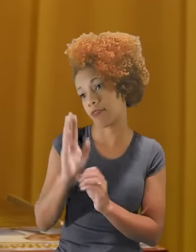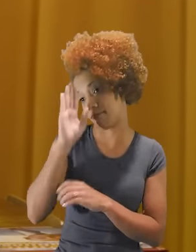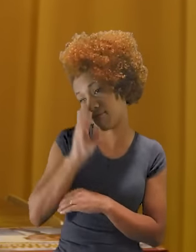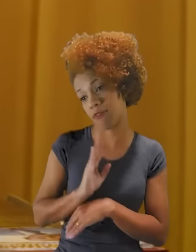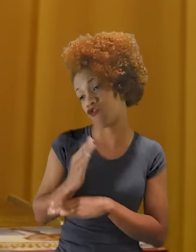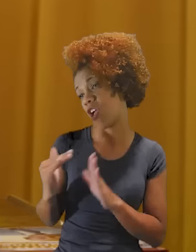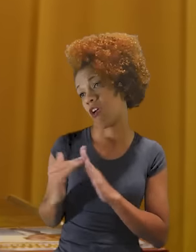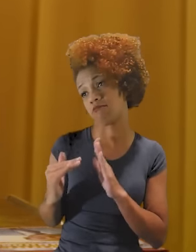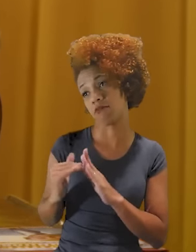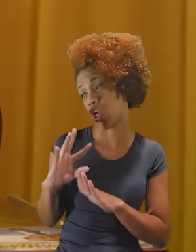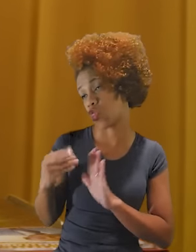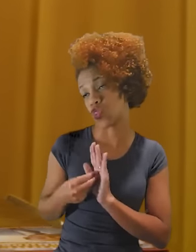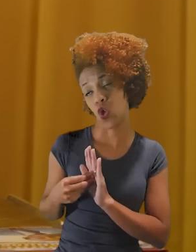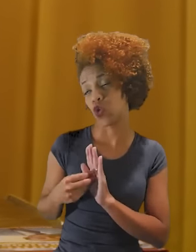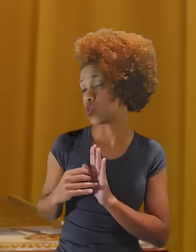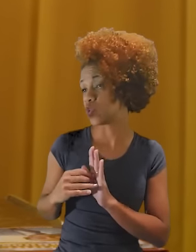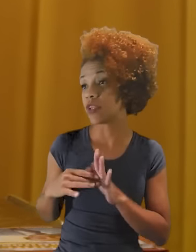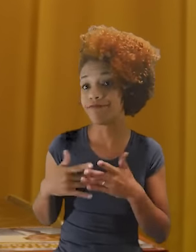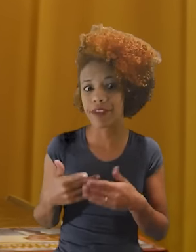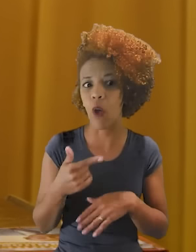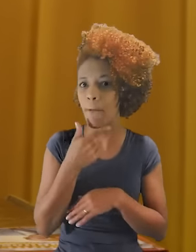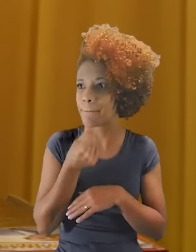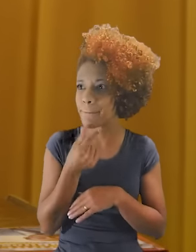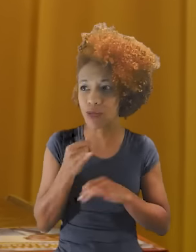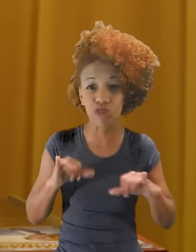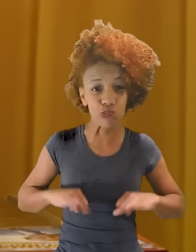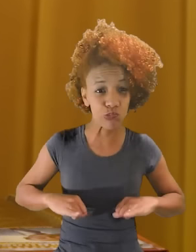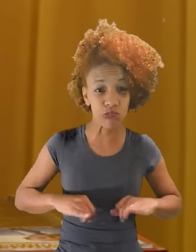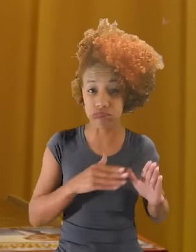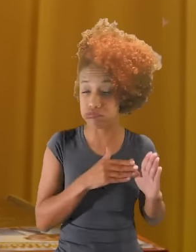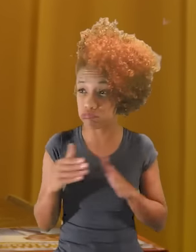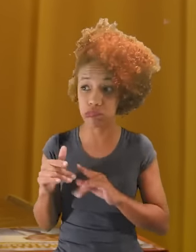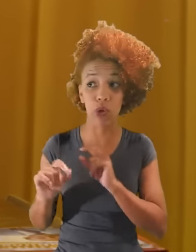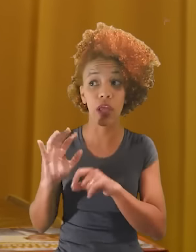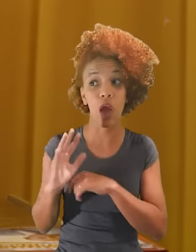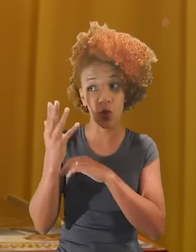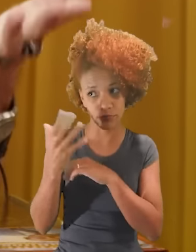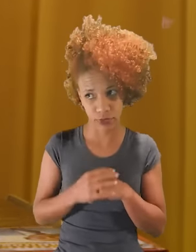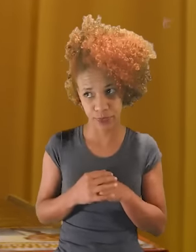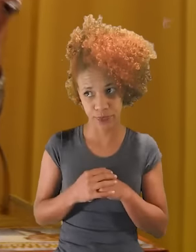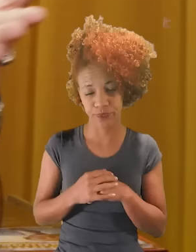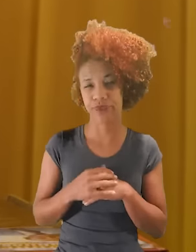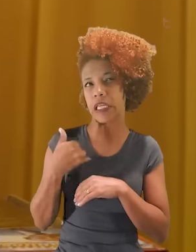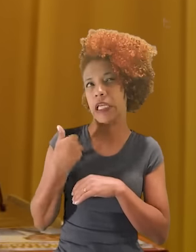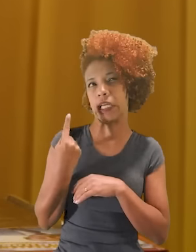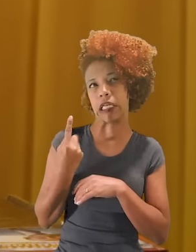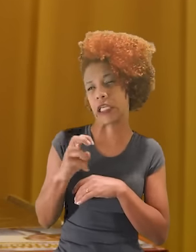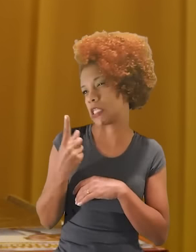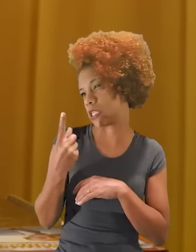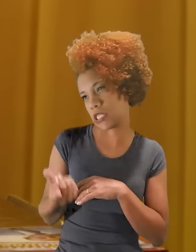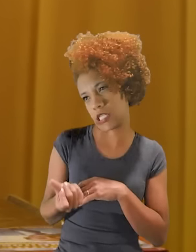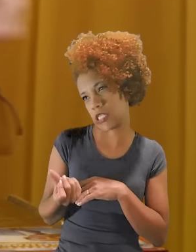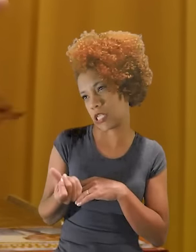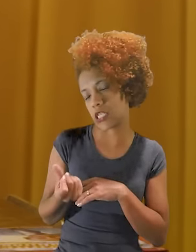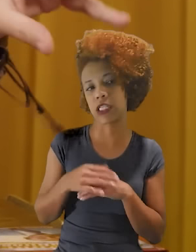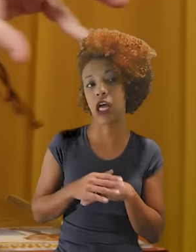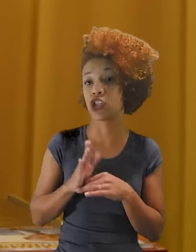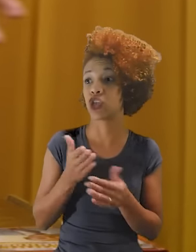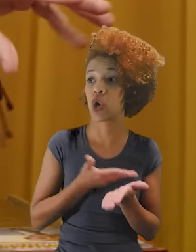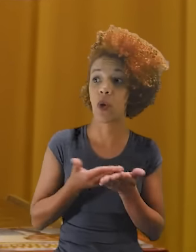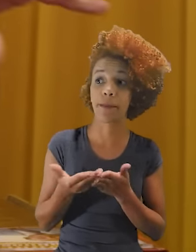dou casa, já te dou tudo. Então, assim, pô, o moleque sofreu muito nessa época. Aí, o que acontece? Quando ele fez 15, 16 anos,